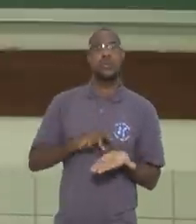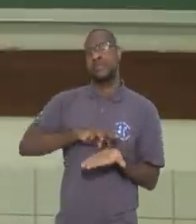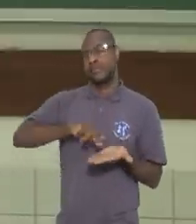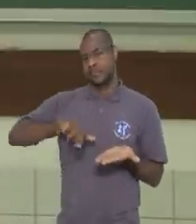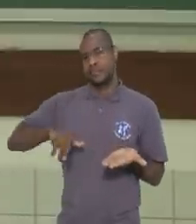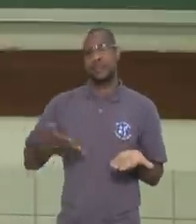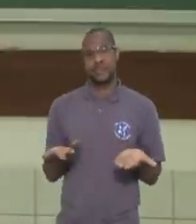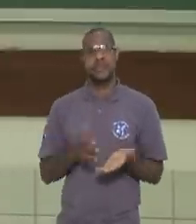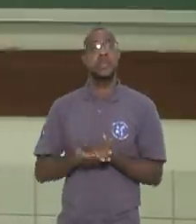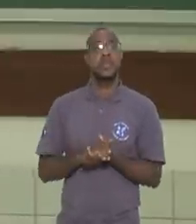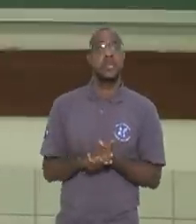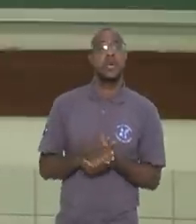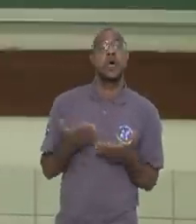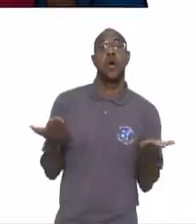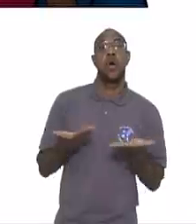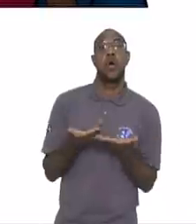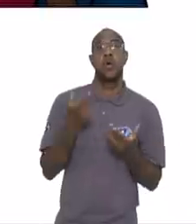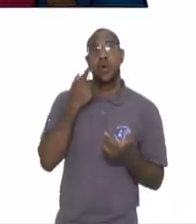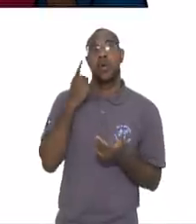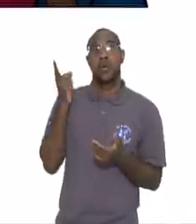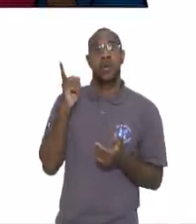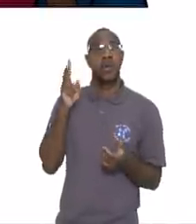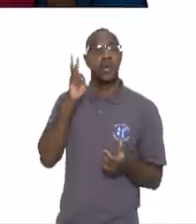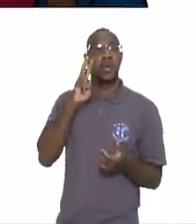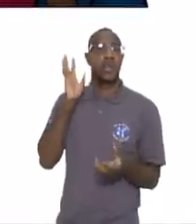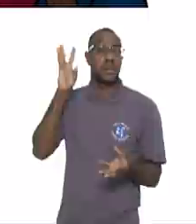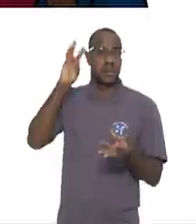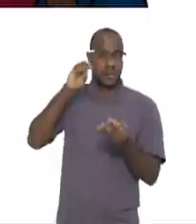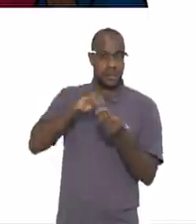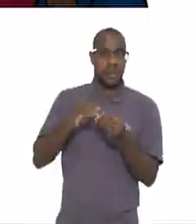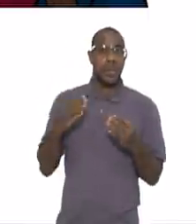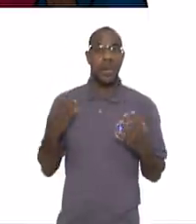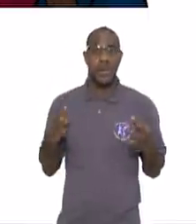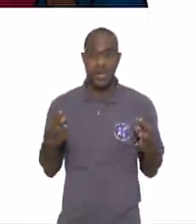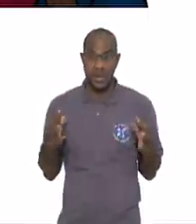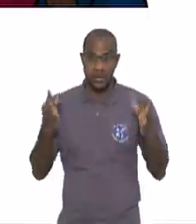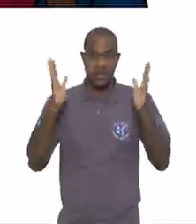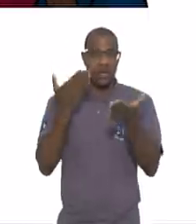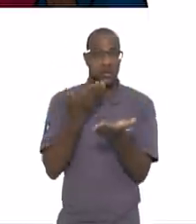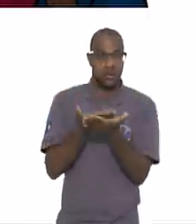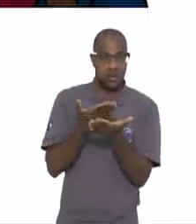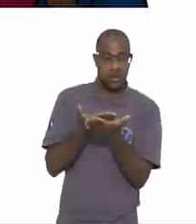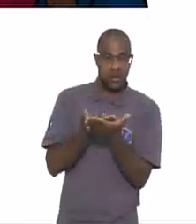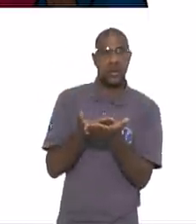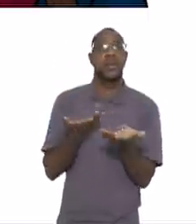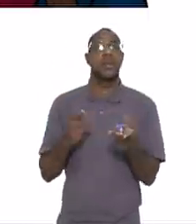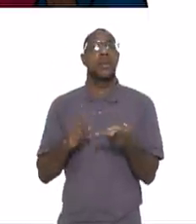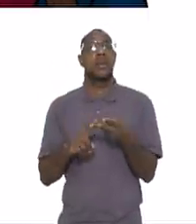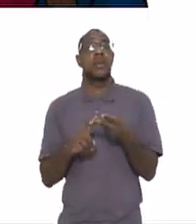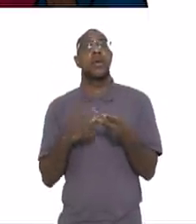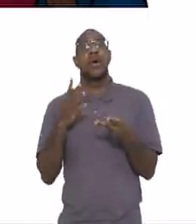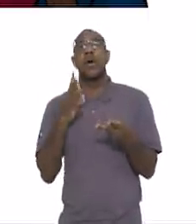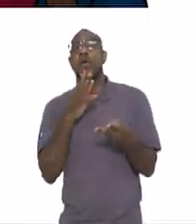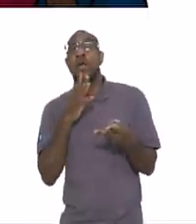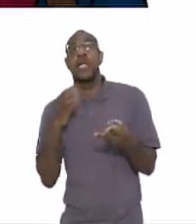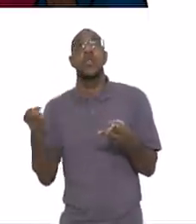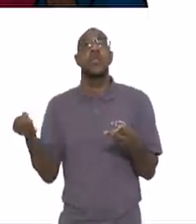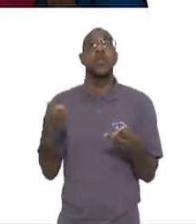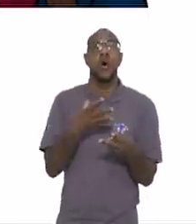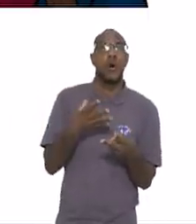de biotecnologia. Mas a gente viu aqui, ó, relembrou algumas biotecnologias já estudadas. A gente conheceu algumas novas